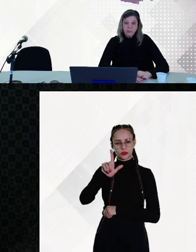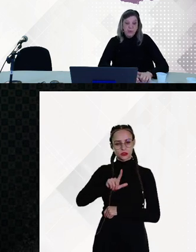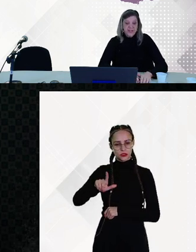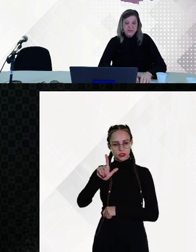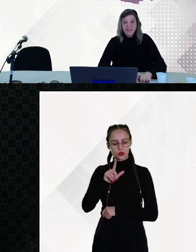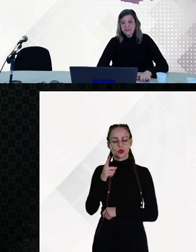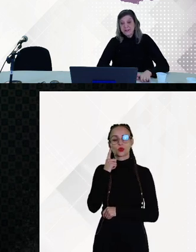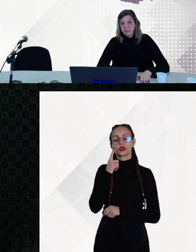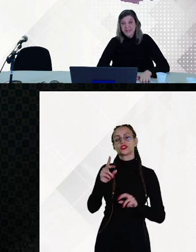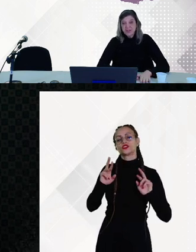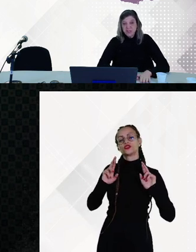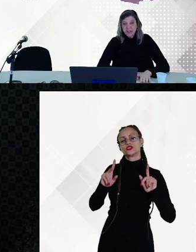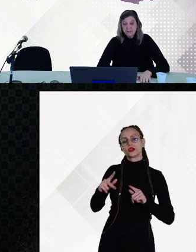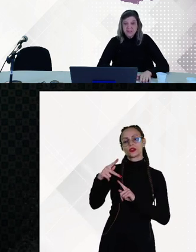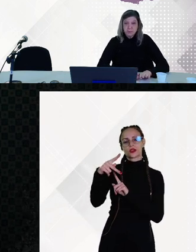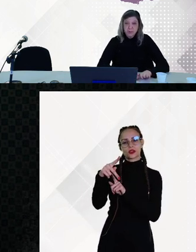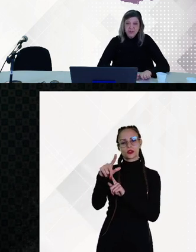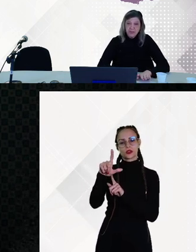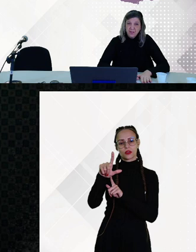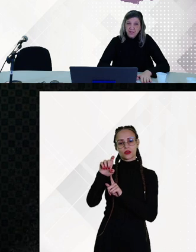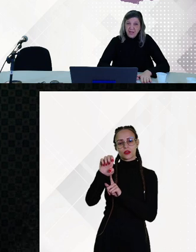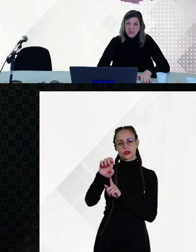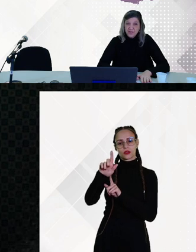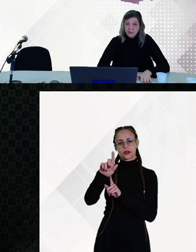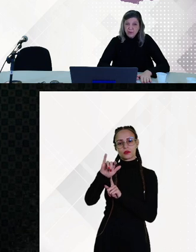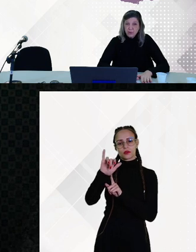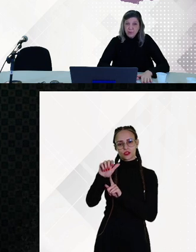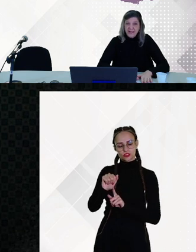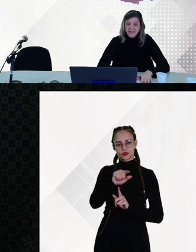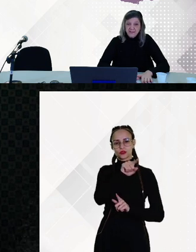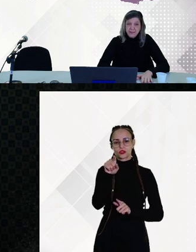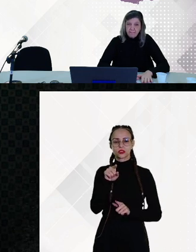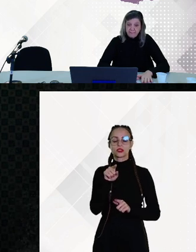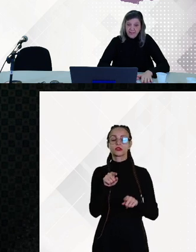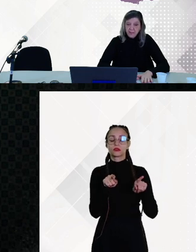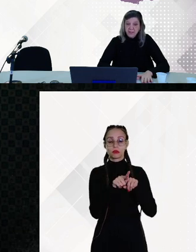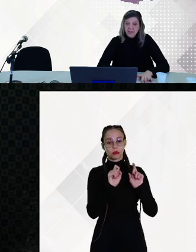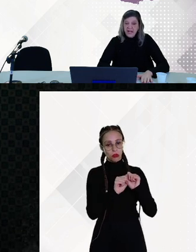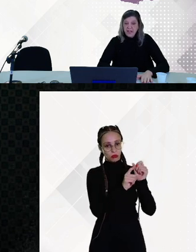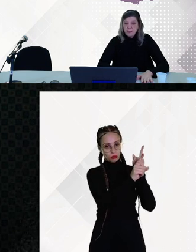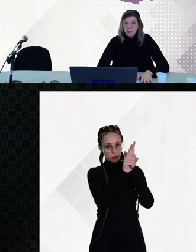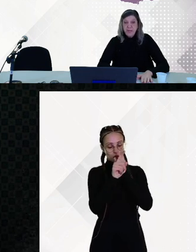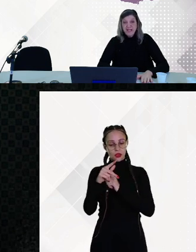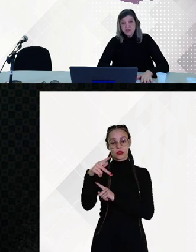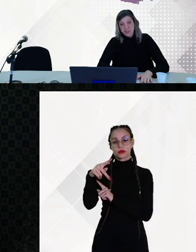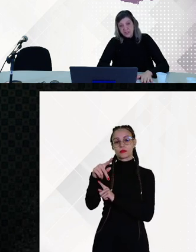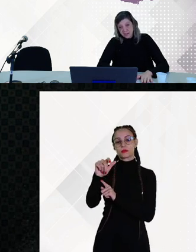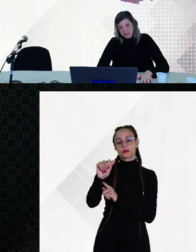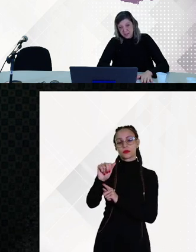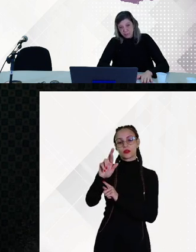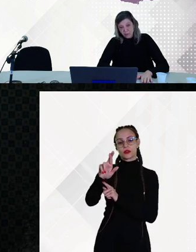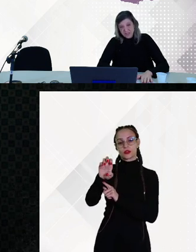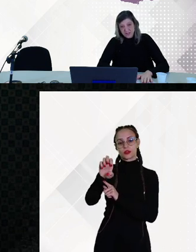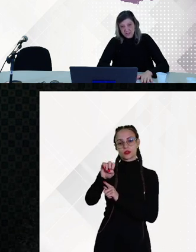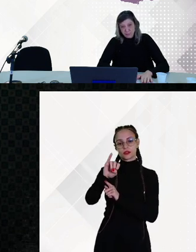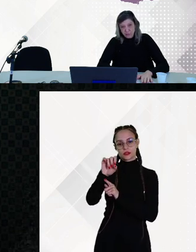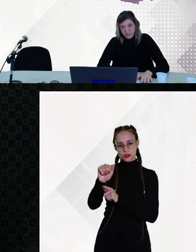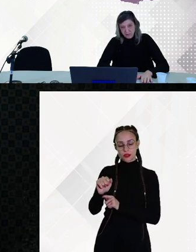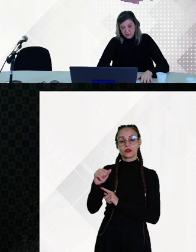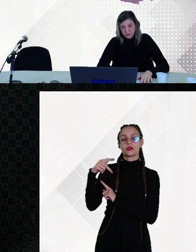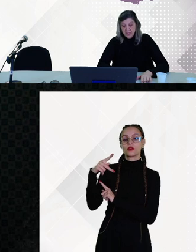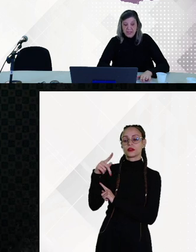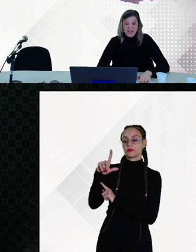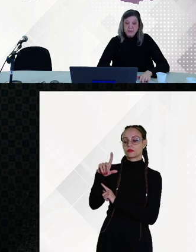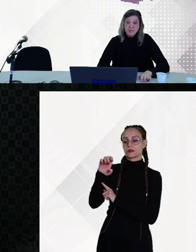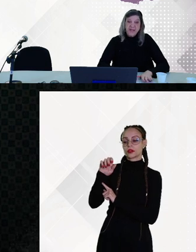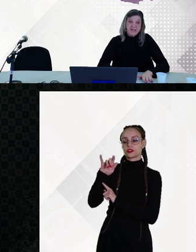plegia. Qual é a diferença de plegia? Vocês podem achar também como paresia, né? A hemiplegia seria uma ausência de